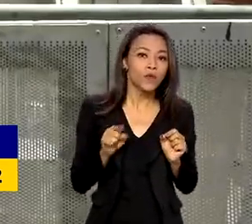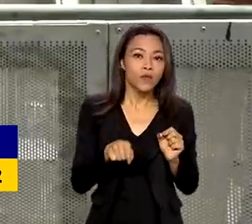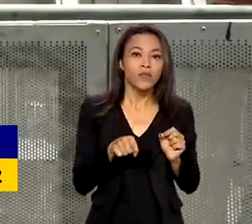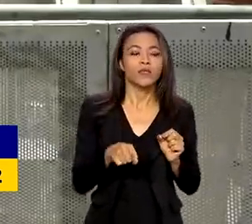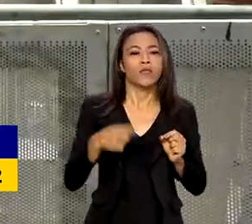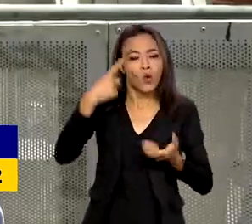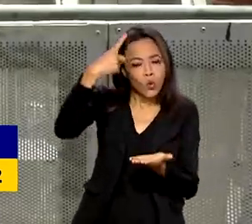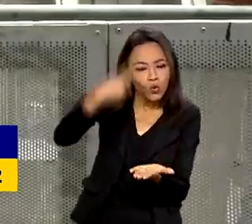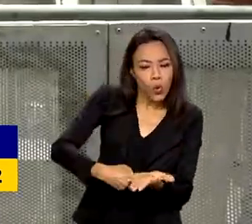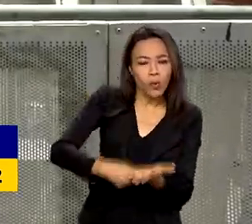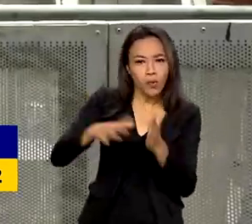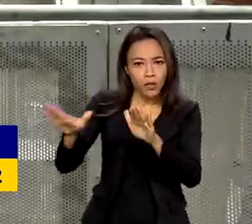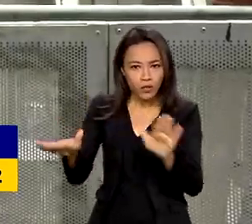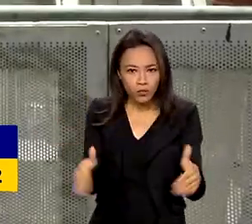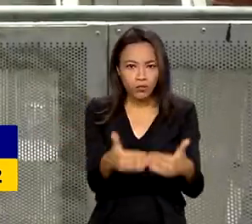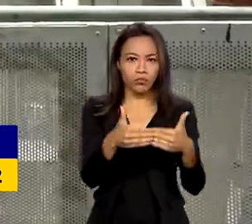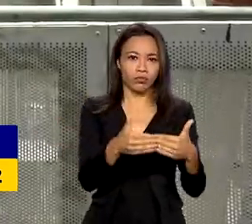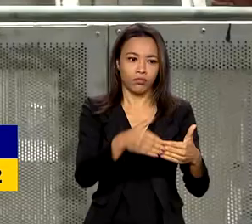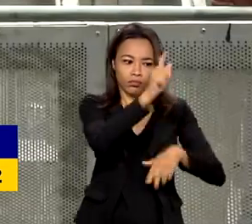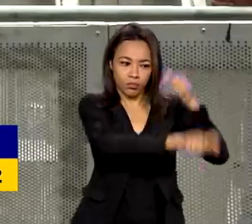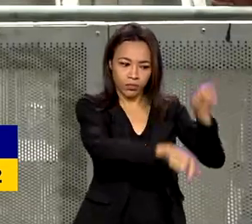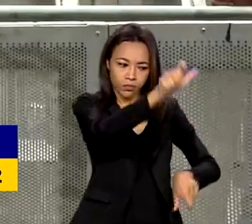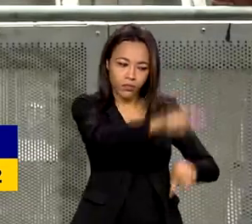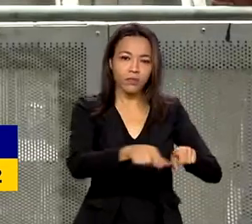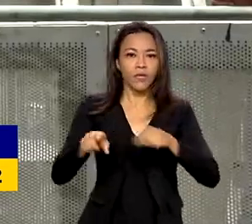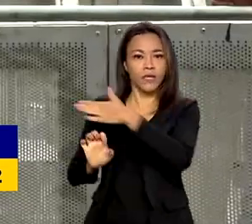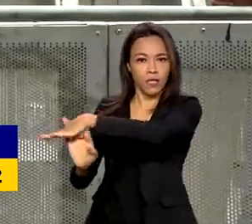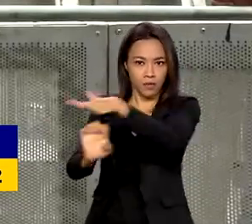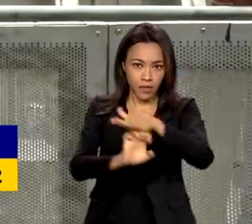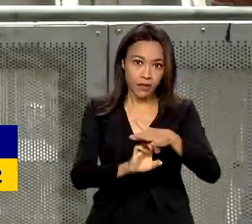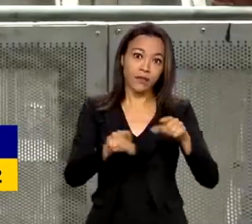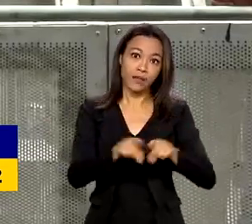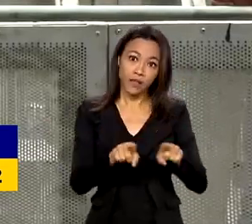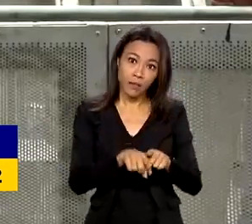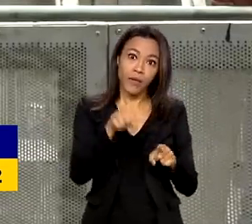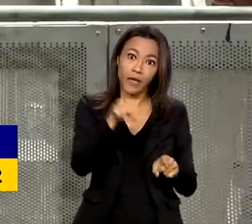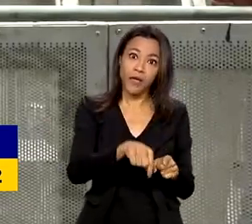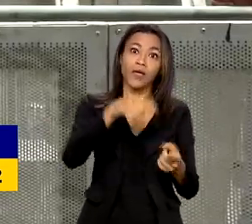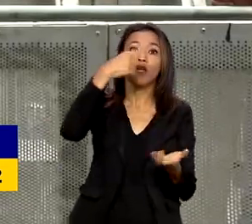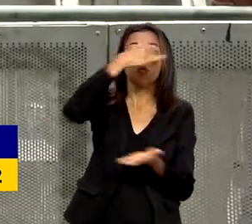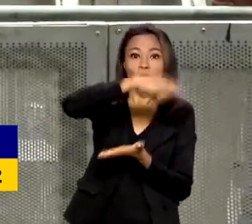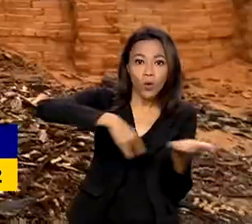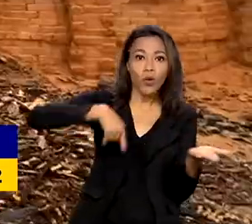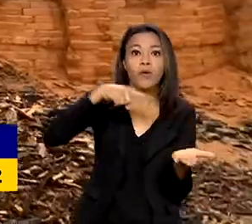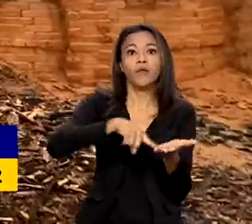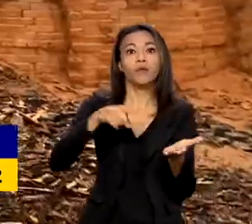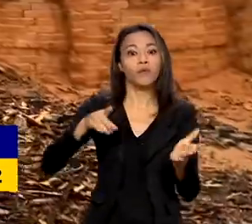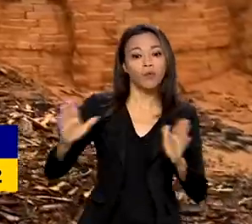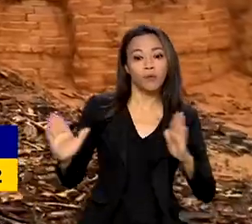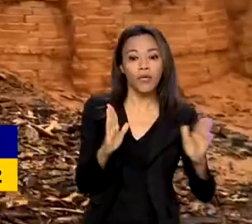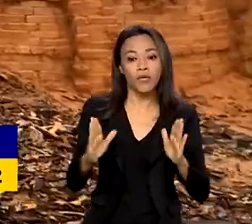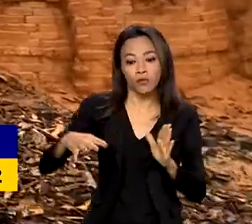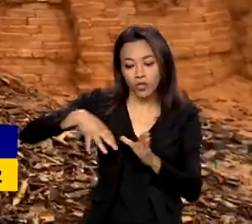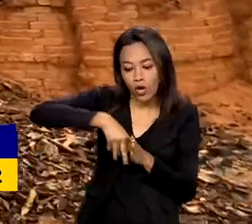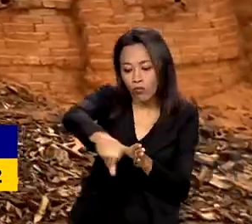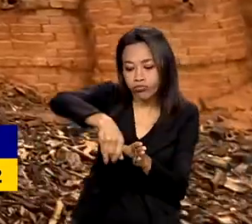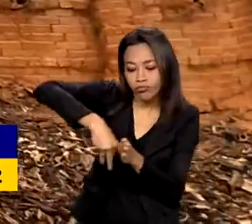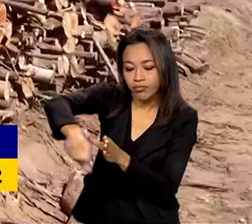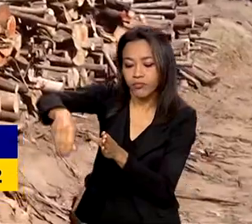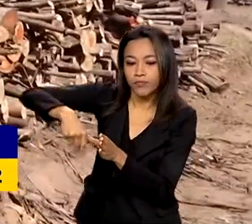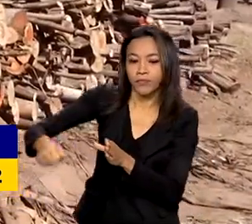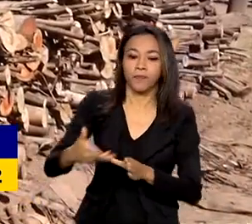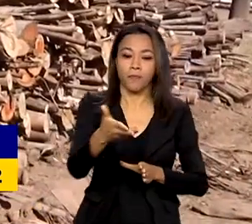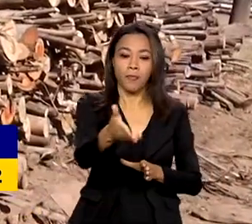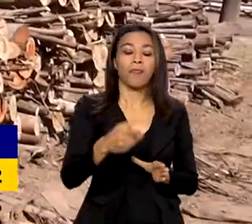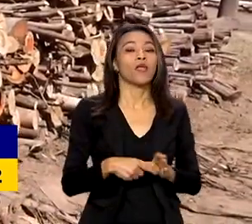acordos coletivos e convenções que determinem contratos por safra e setoriais. A Comissão Nacional para a Erradicação